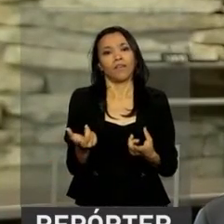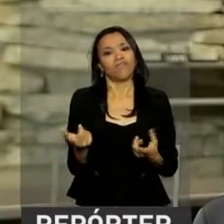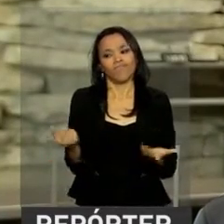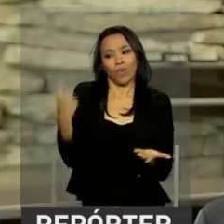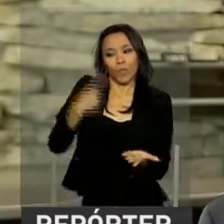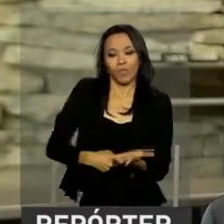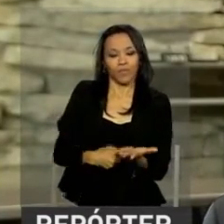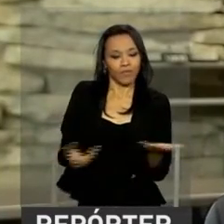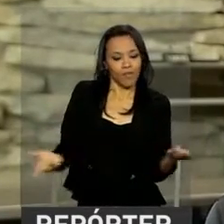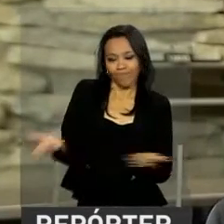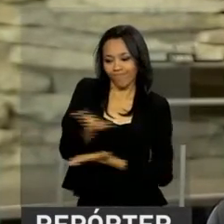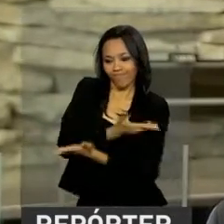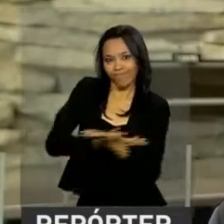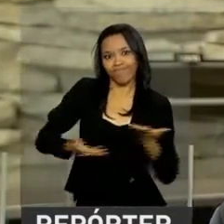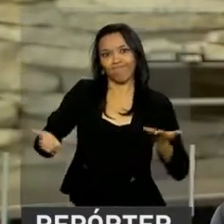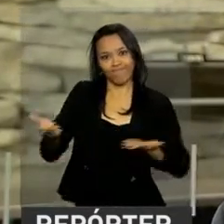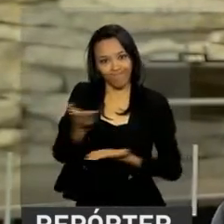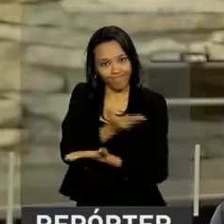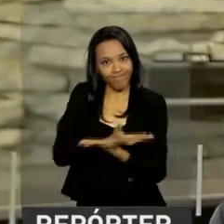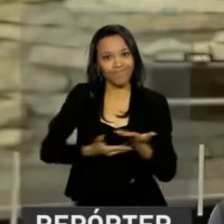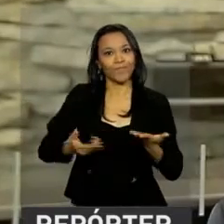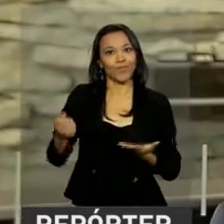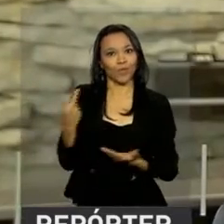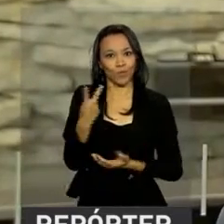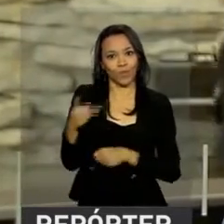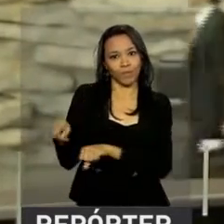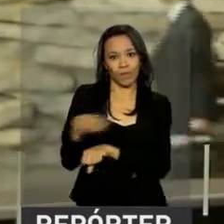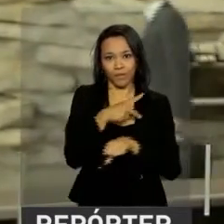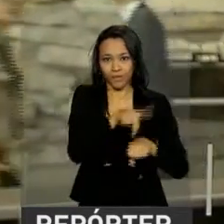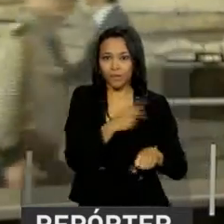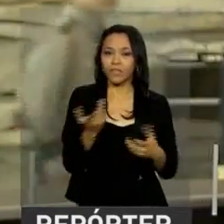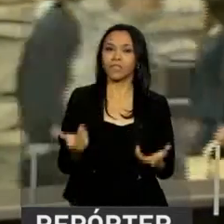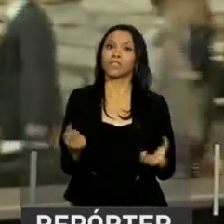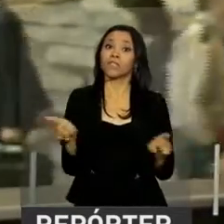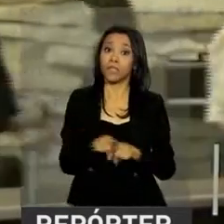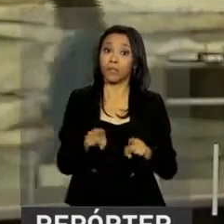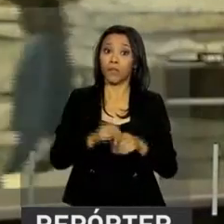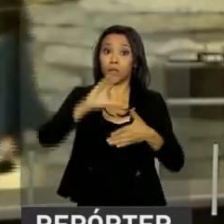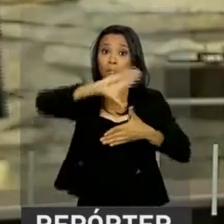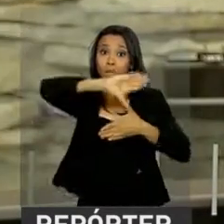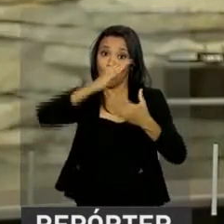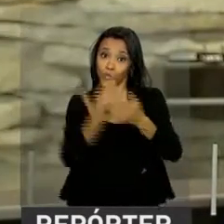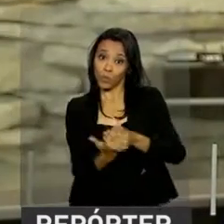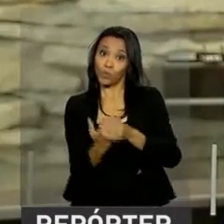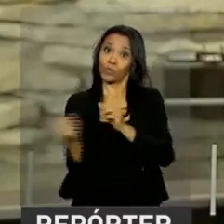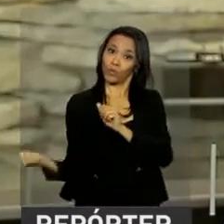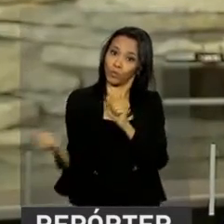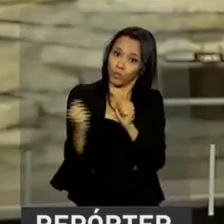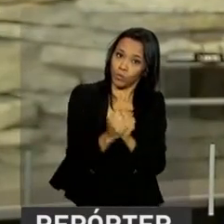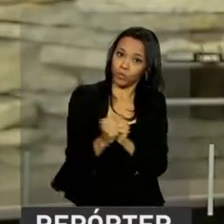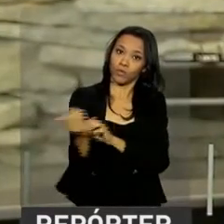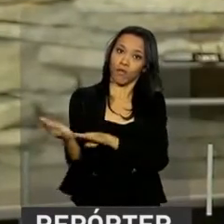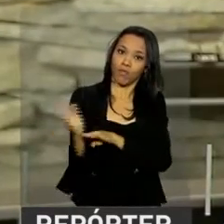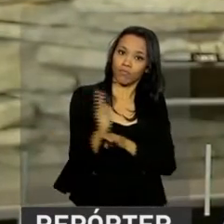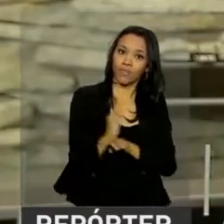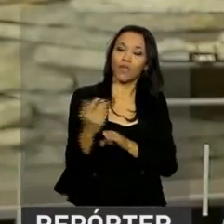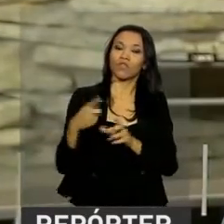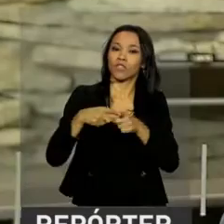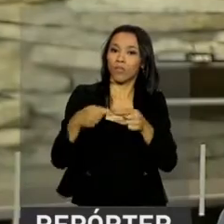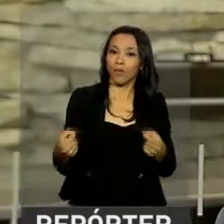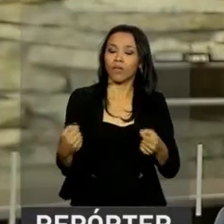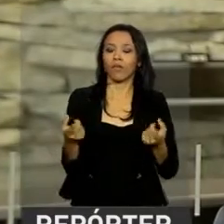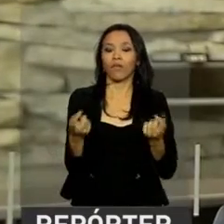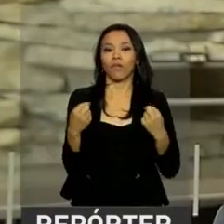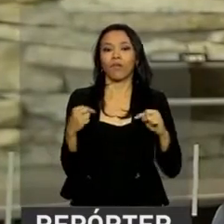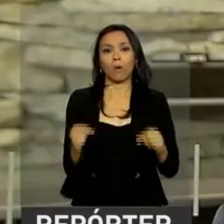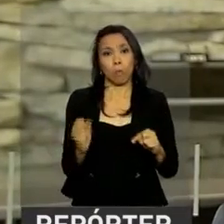acordos internacionais, acordo bilateral, acordo do Mercosul com o Japão. O Brasil está em